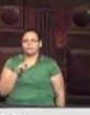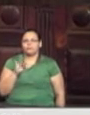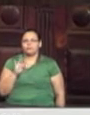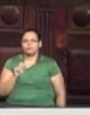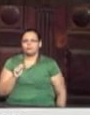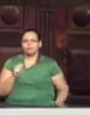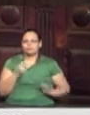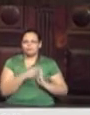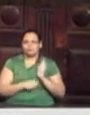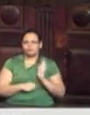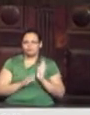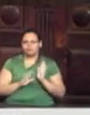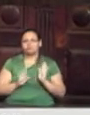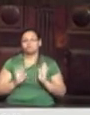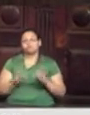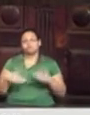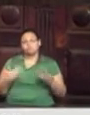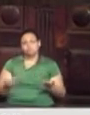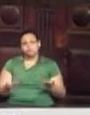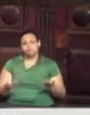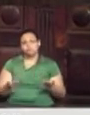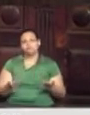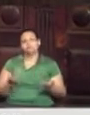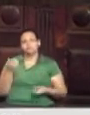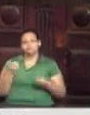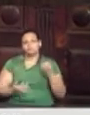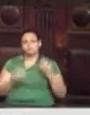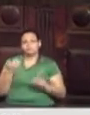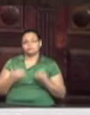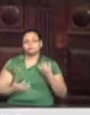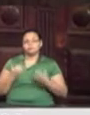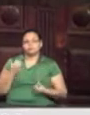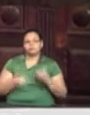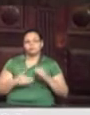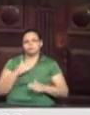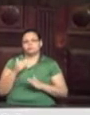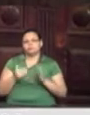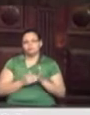trancada. Ora, então essas explicações todas,